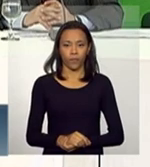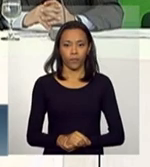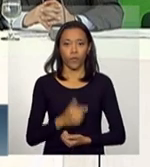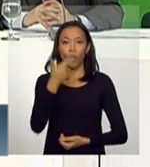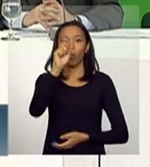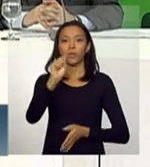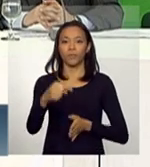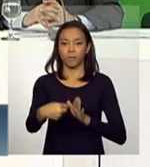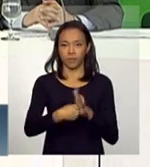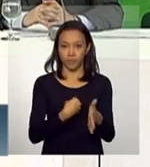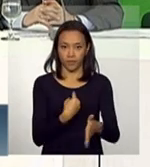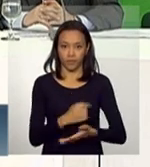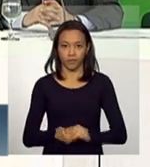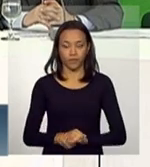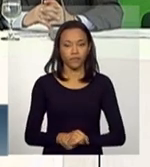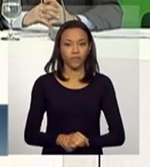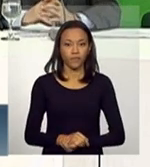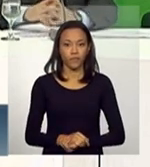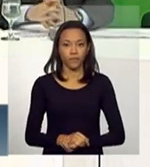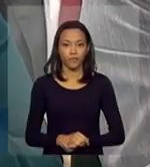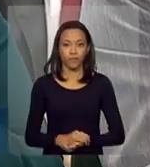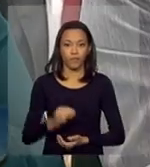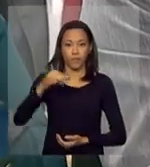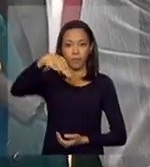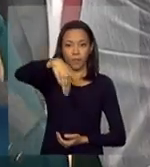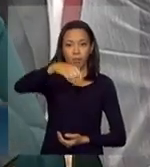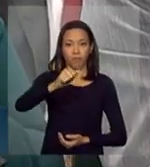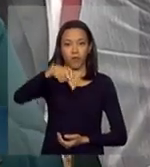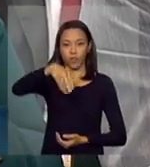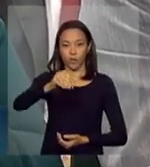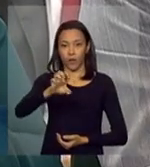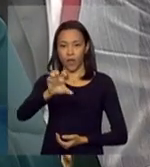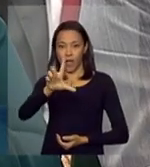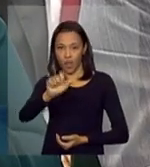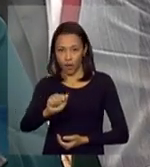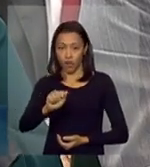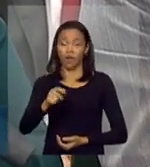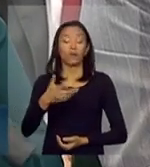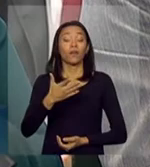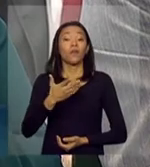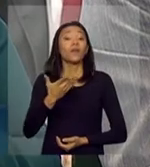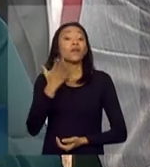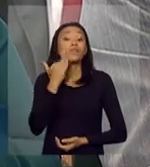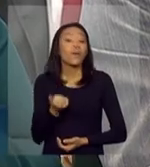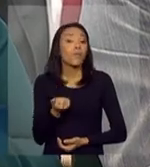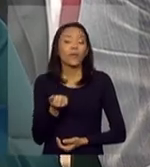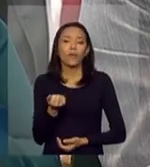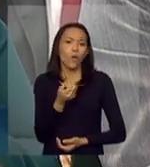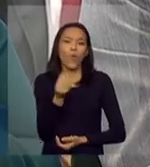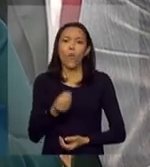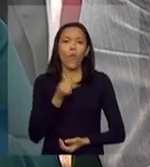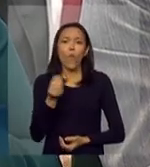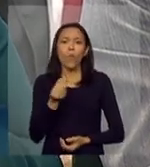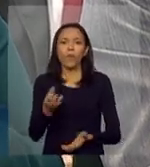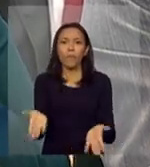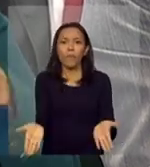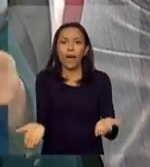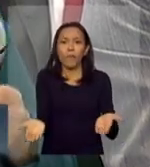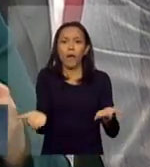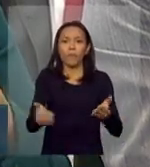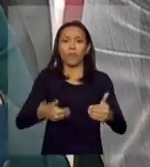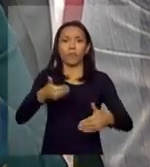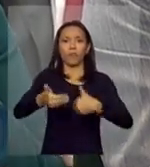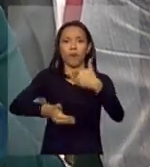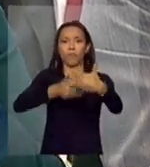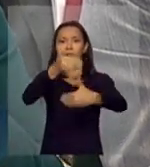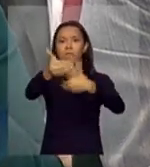Próxima pergunta. Manuela Borges, Rede TV. Gostaria de saber, ministro, a perspectiva de crescimento do setor com a